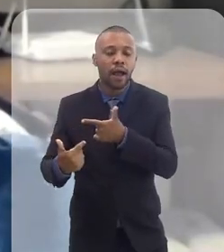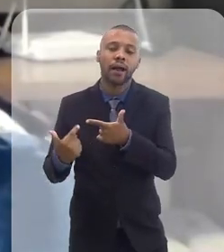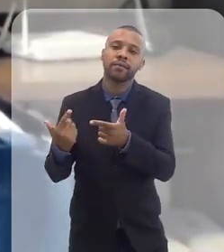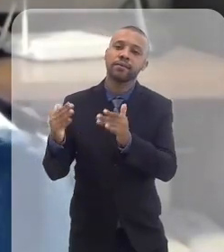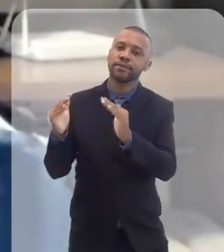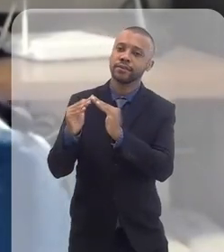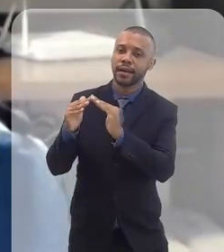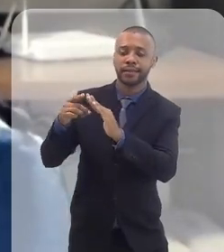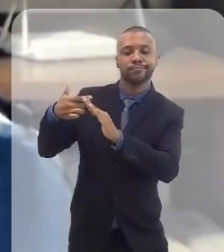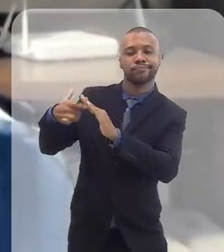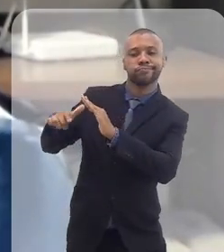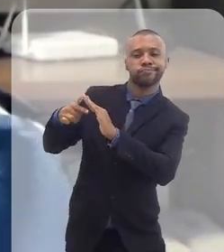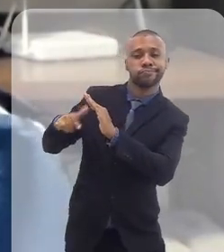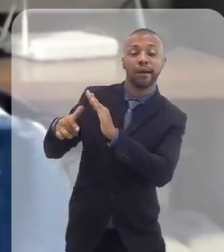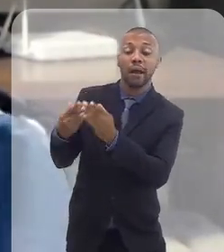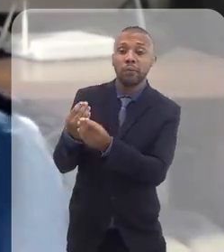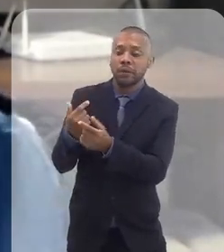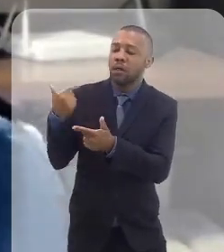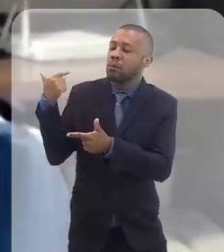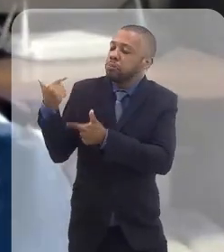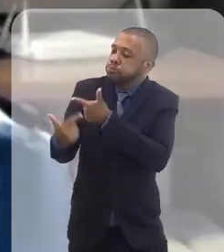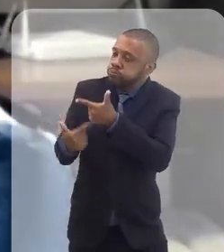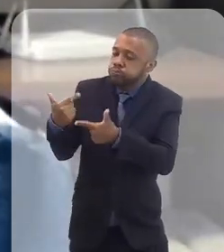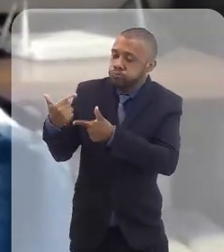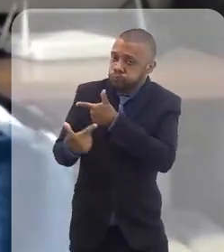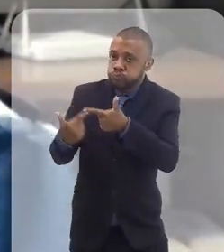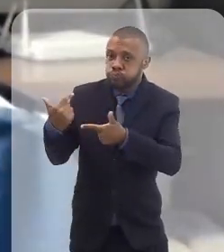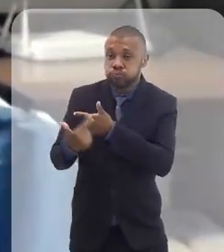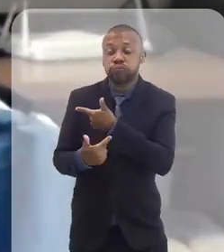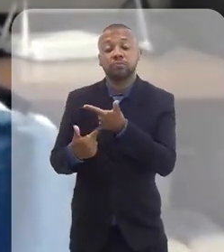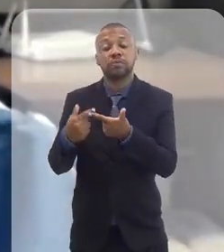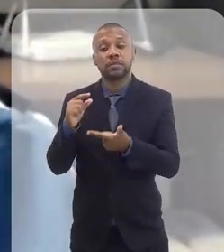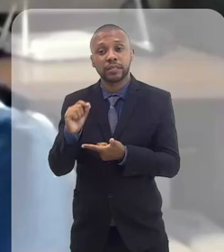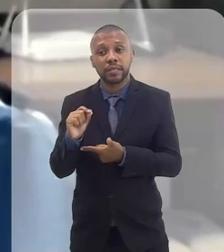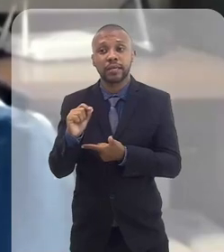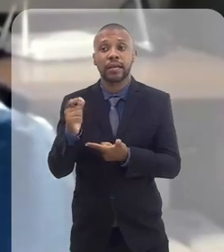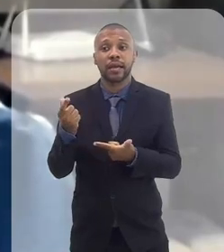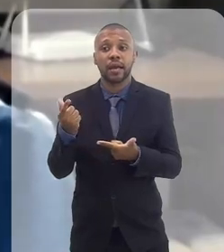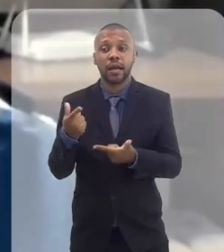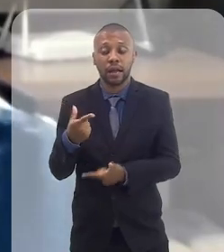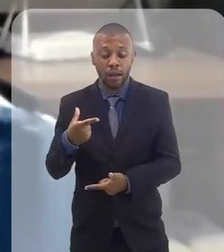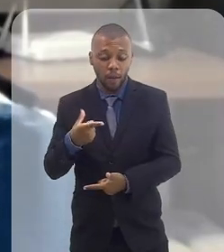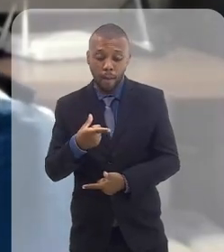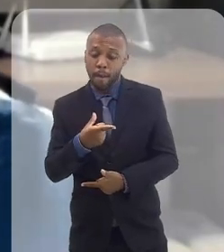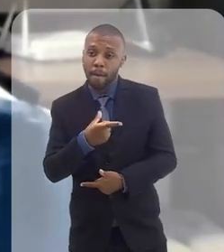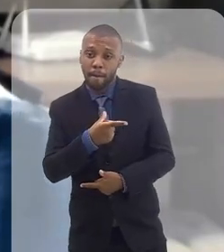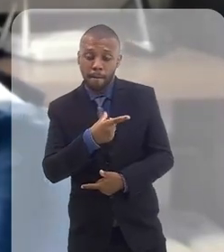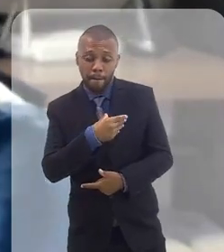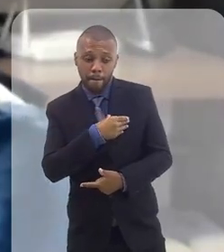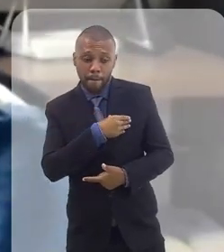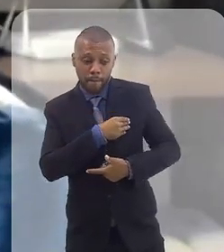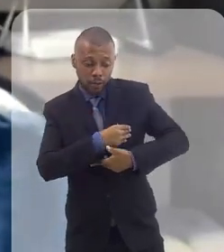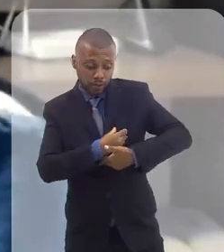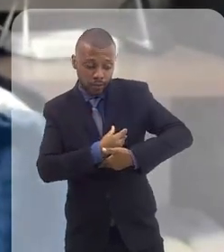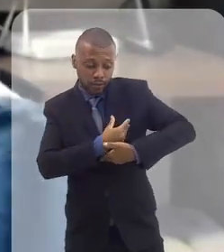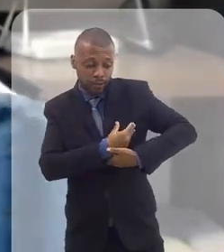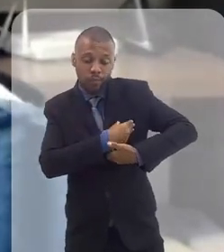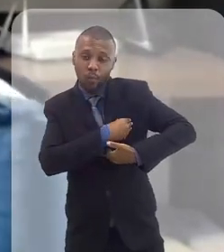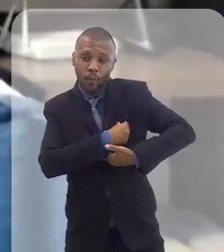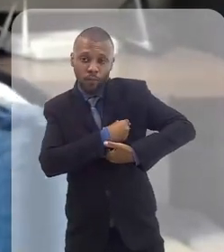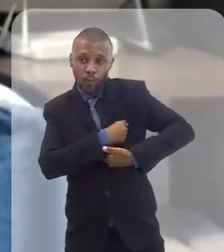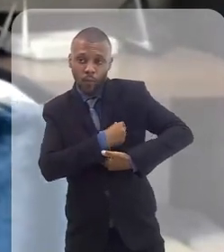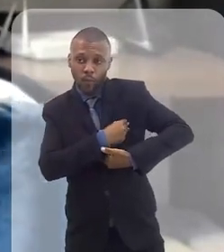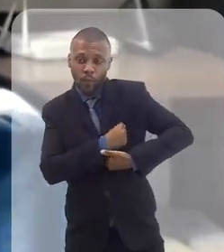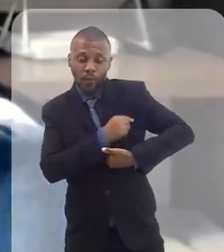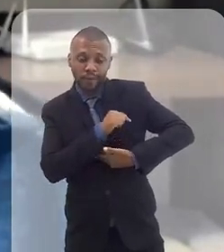os afazeres, e é tanta correria que o tempo dela